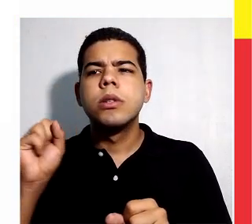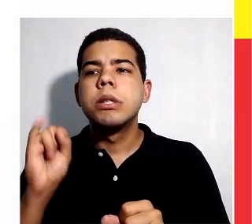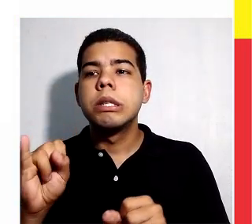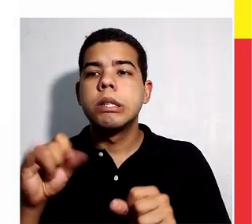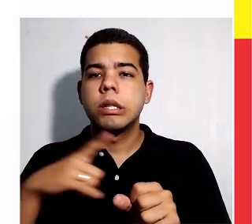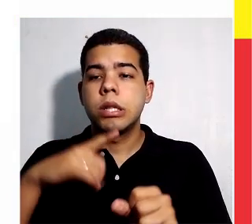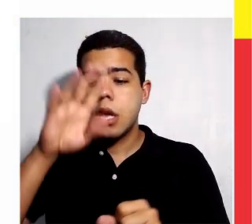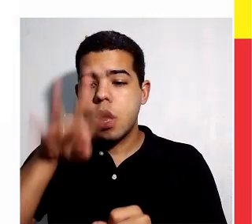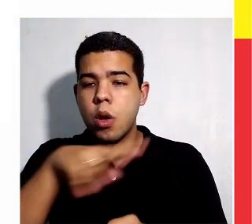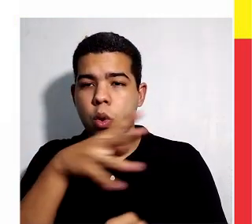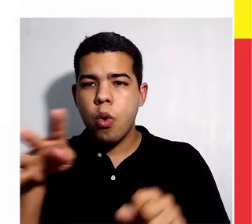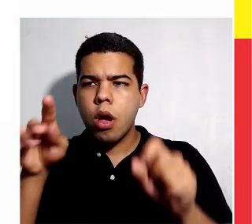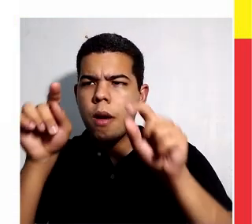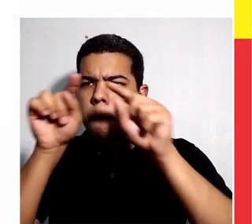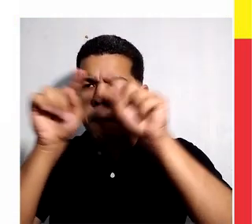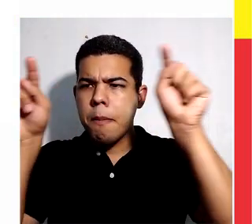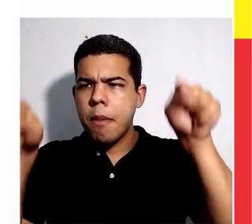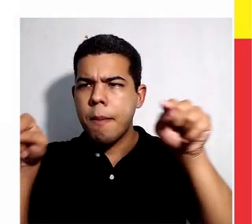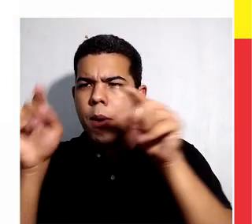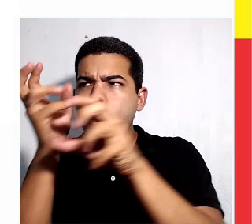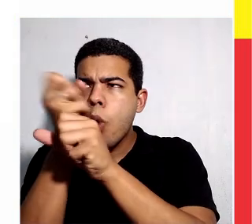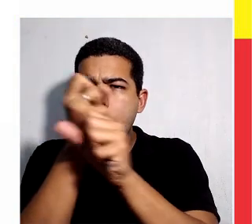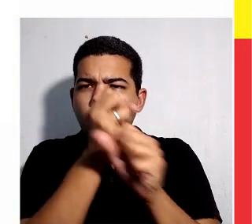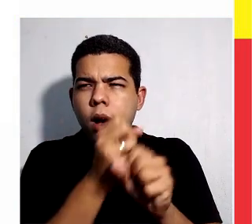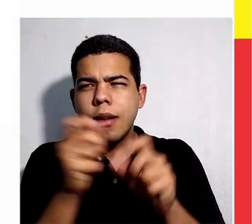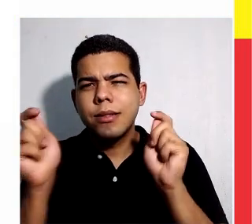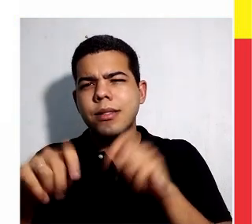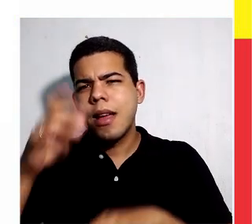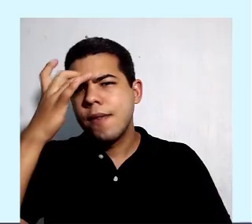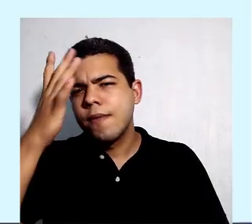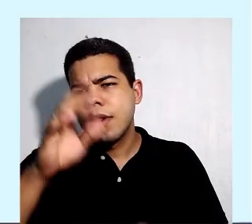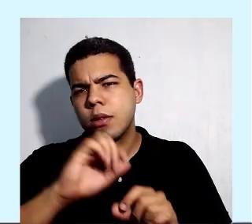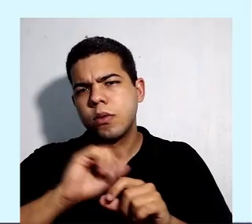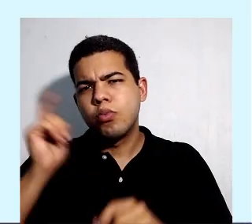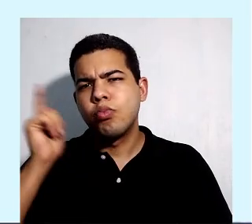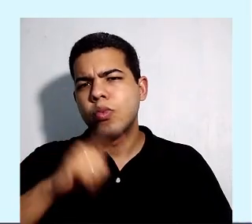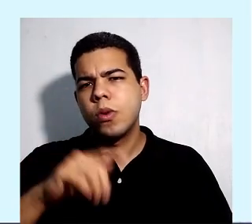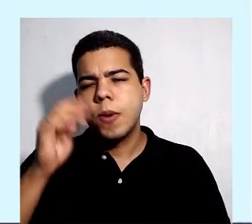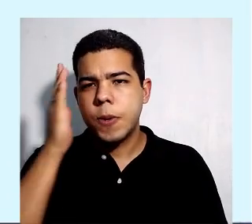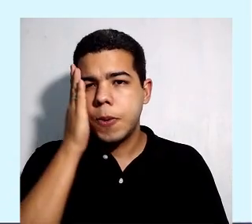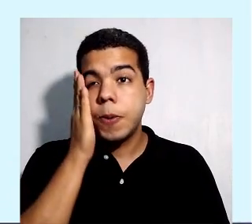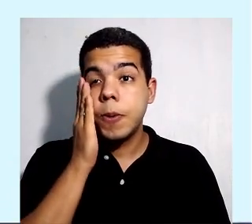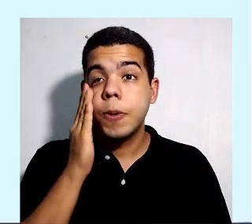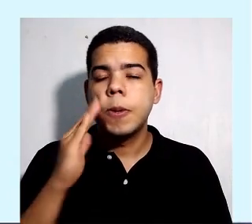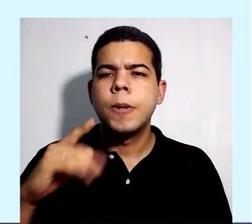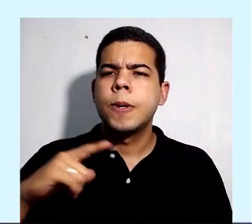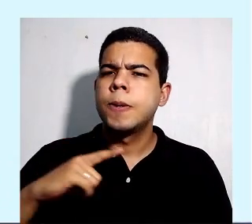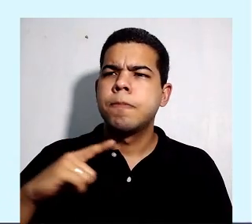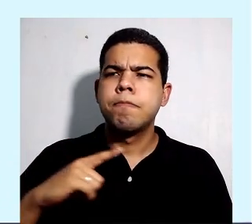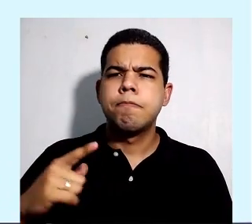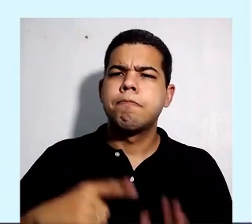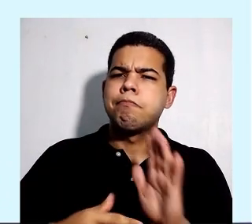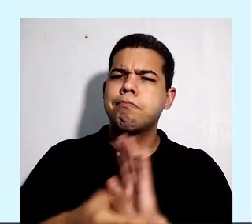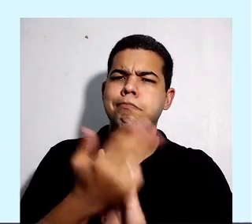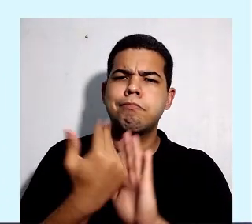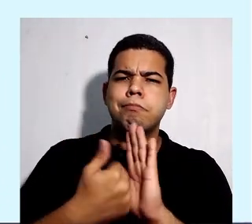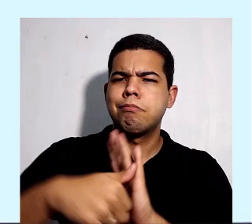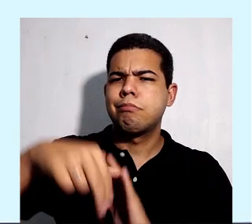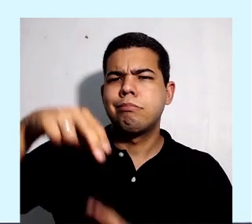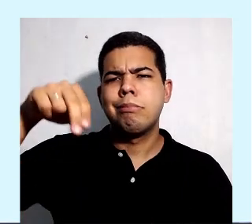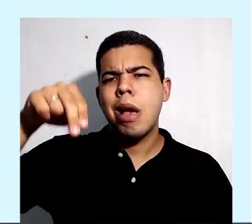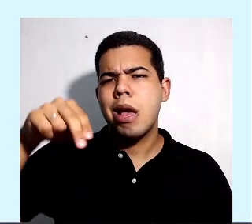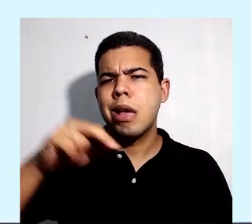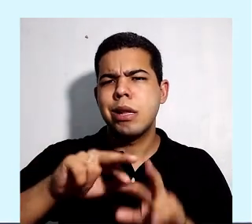gente coloca na malha quadriculada. Certo? Então, na malha quadriculada eu posso colocar N imagens,